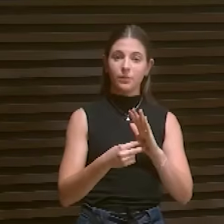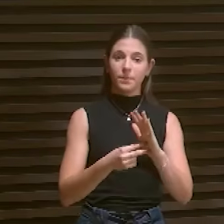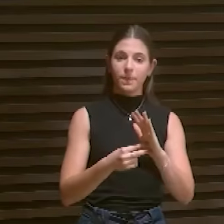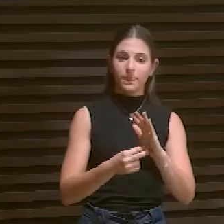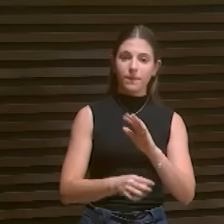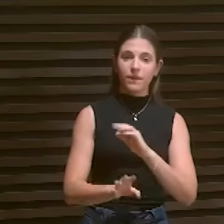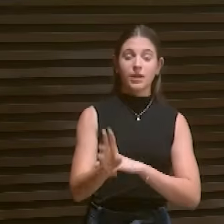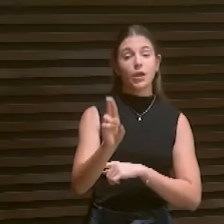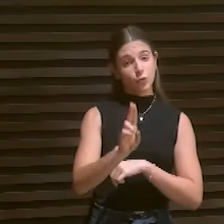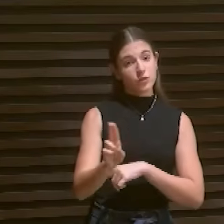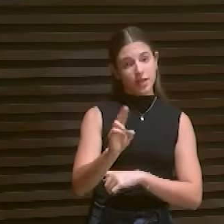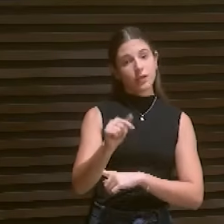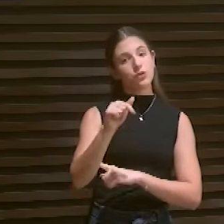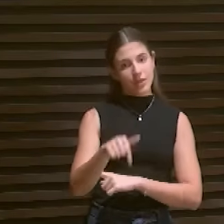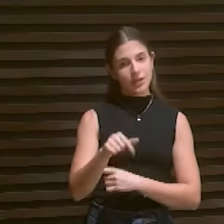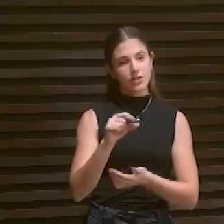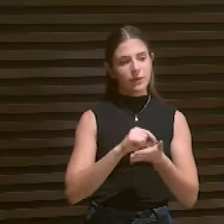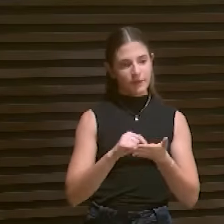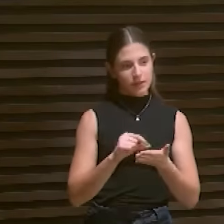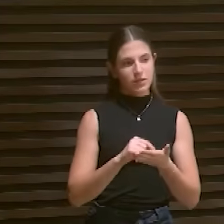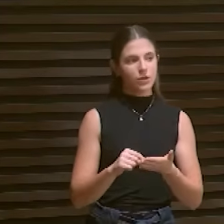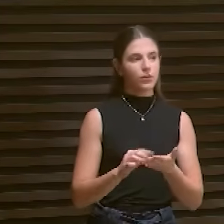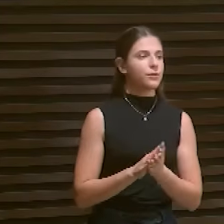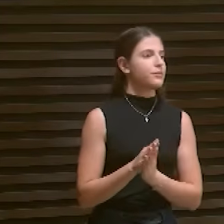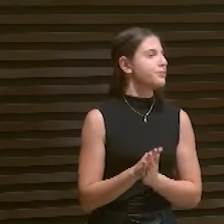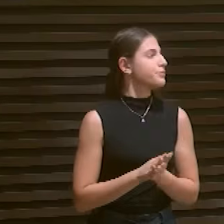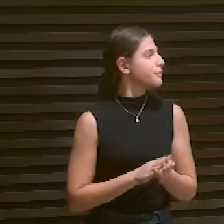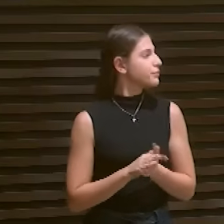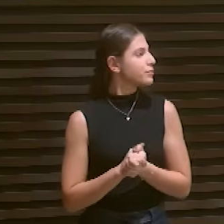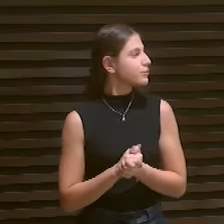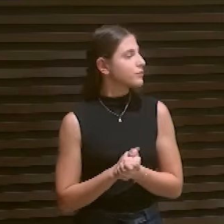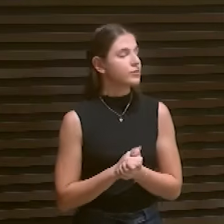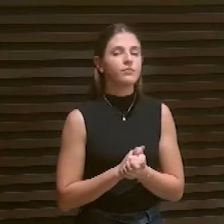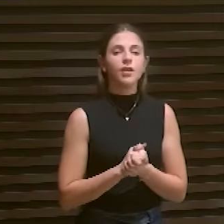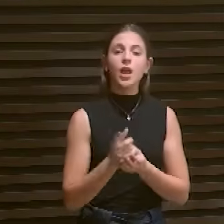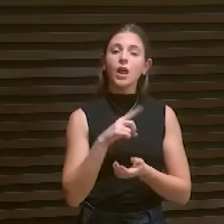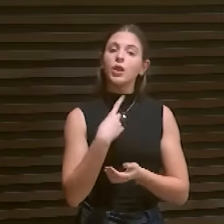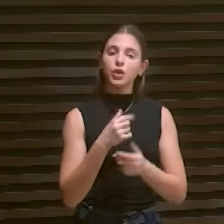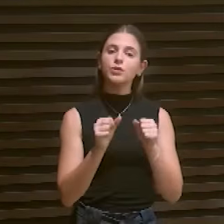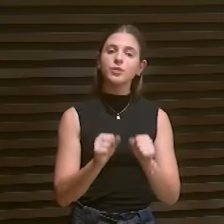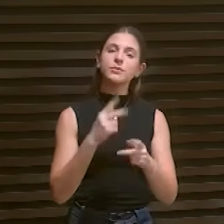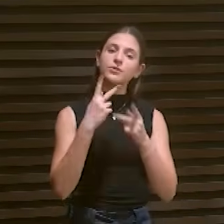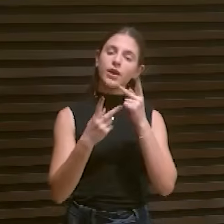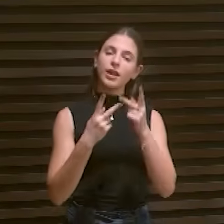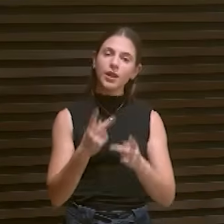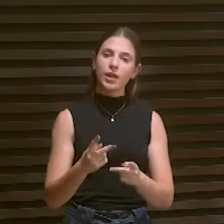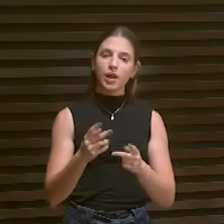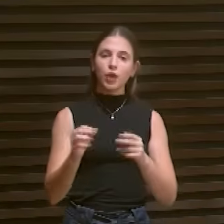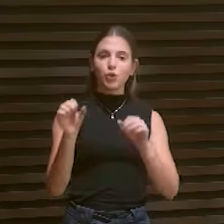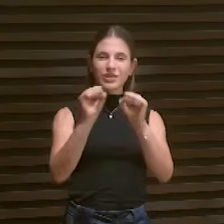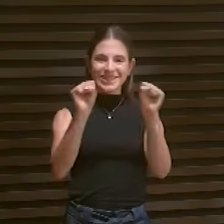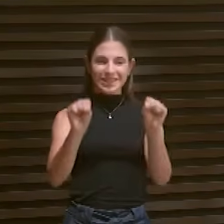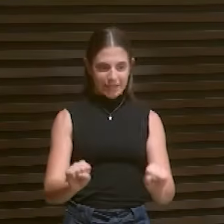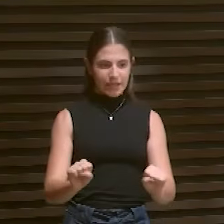que 1 João está falando aqui no capítulo 2. Nós poderíamos dizer um sistema mundial,